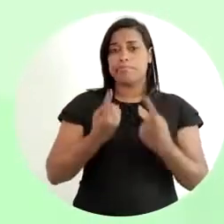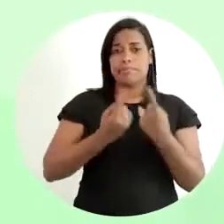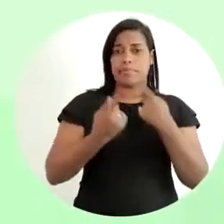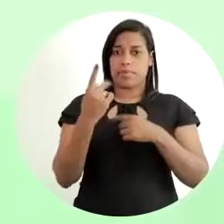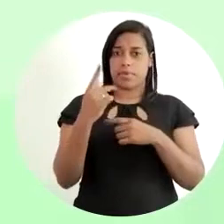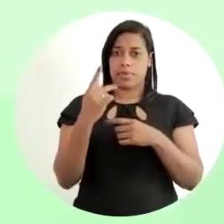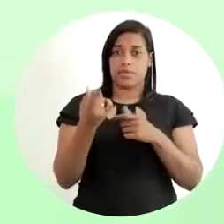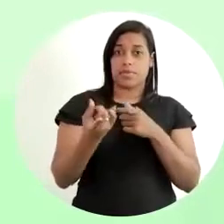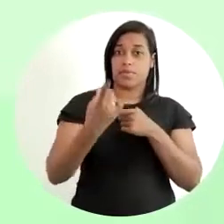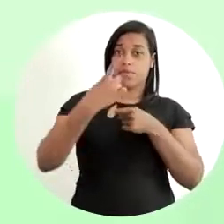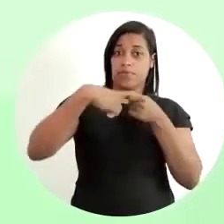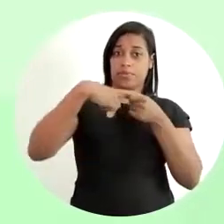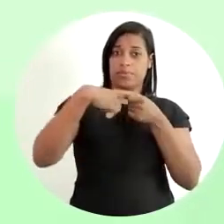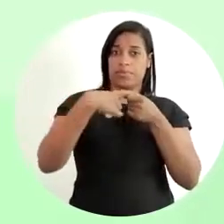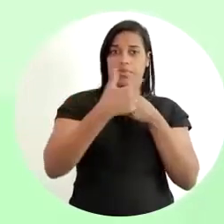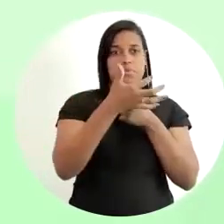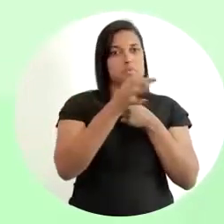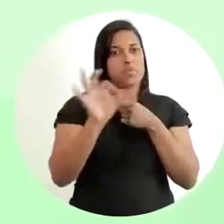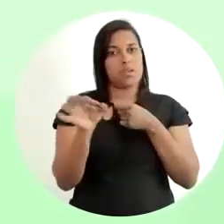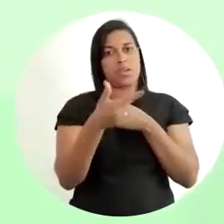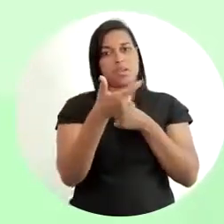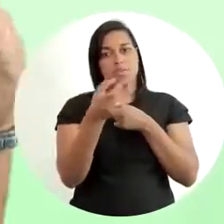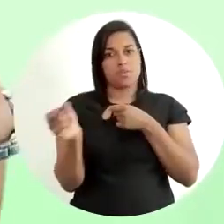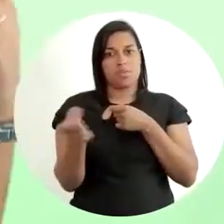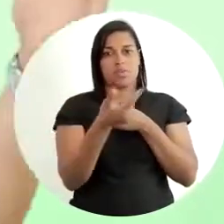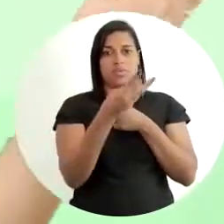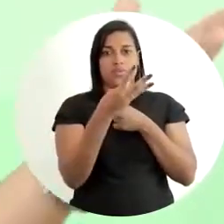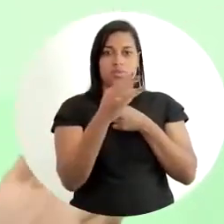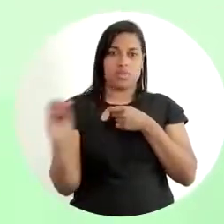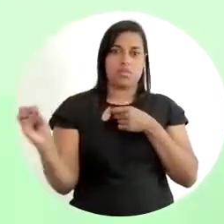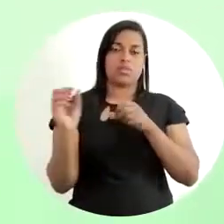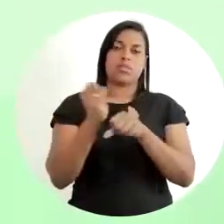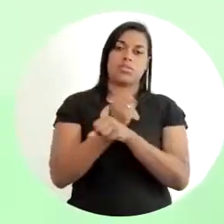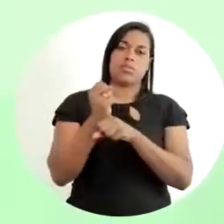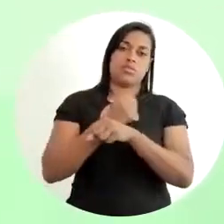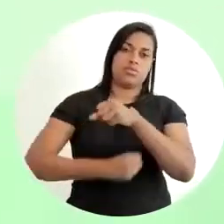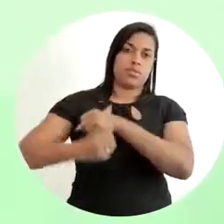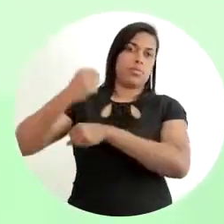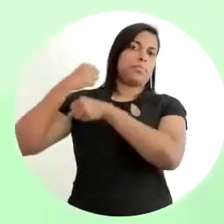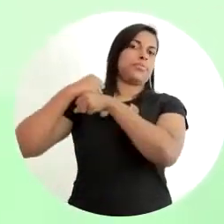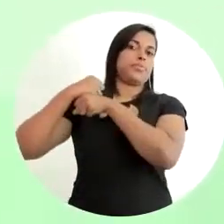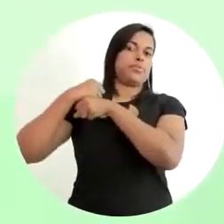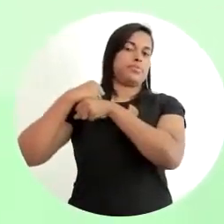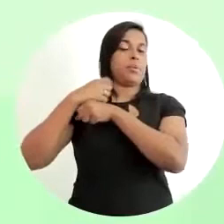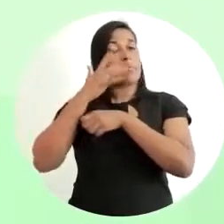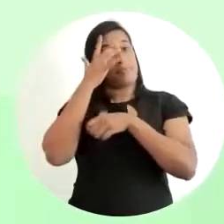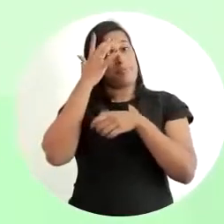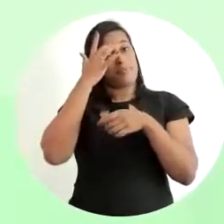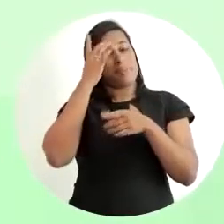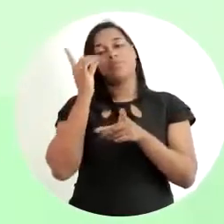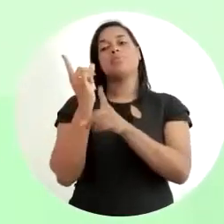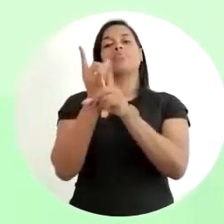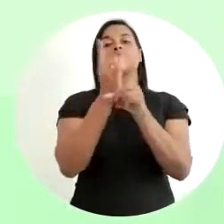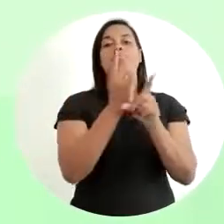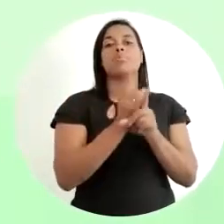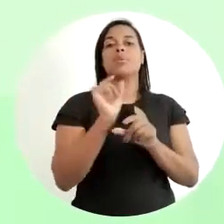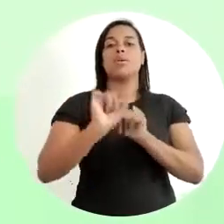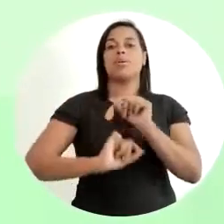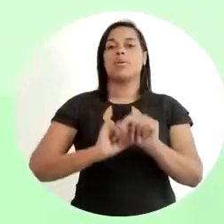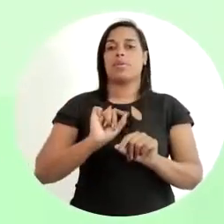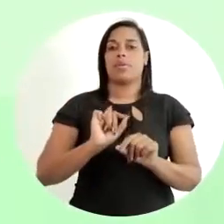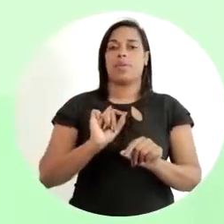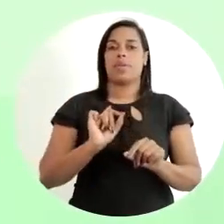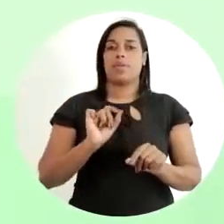essa comparação, voltando 100, 200, 300 anos atrás? Seria muito mais fácil